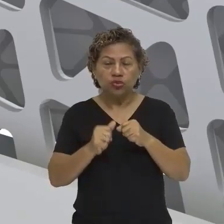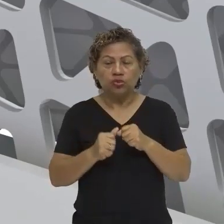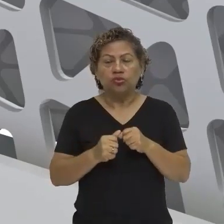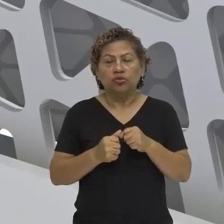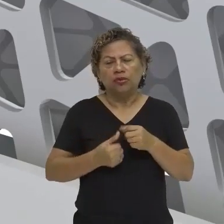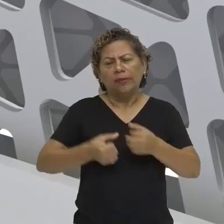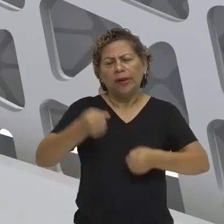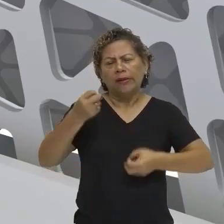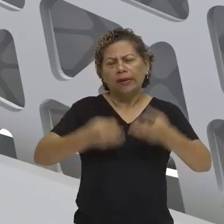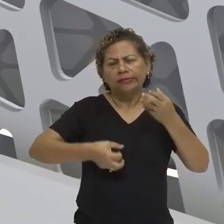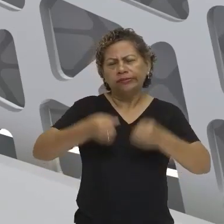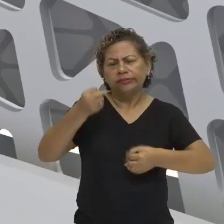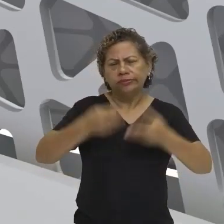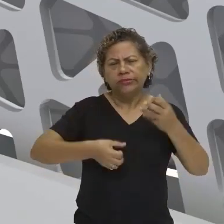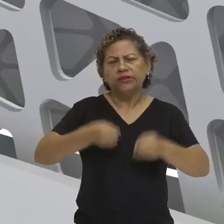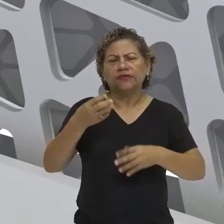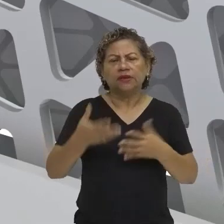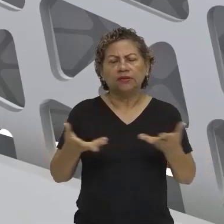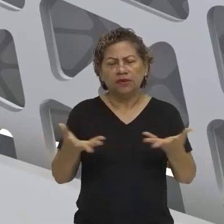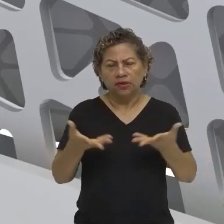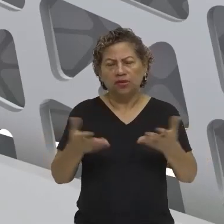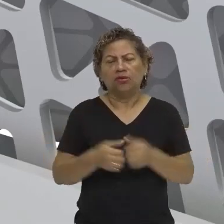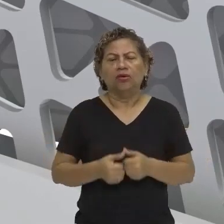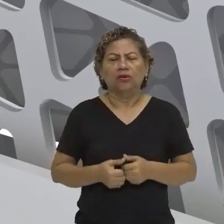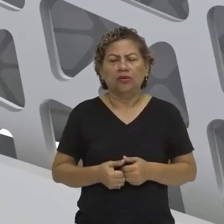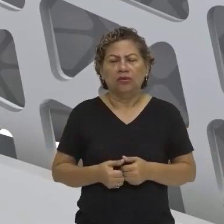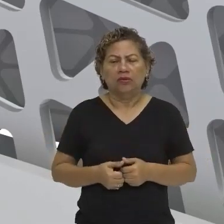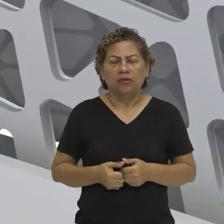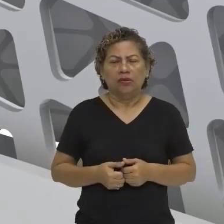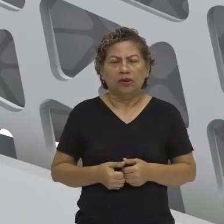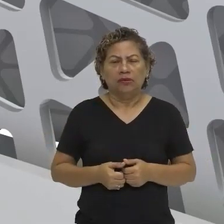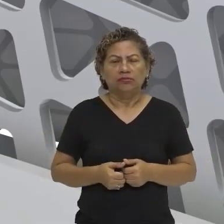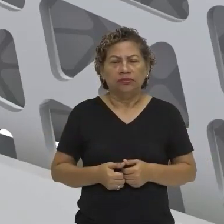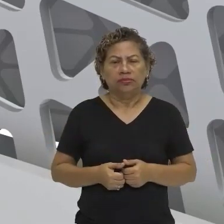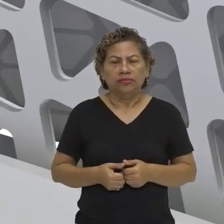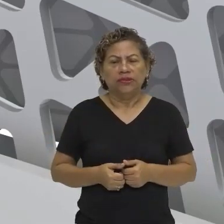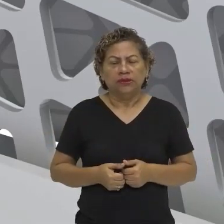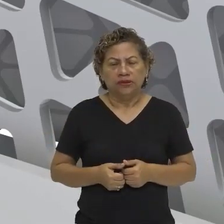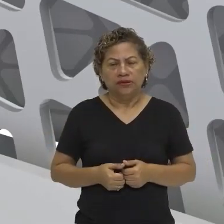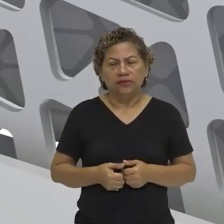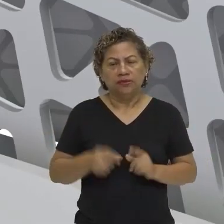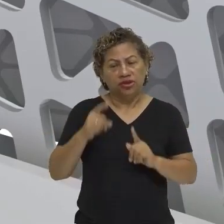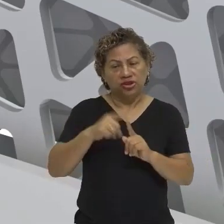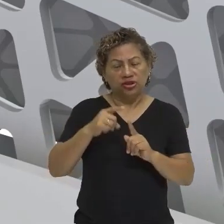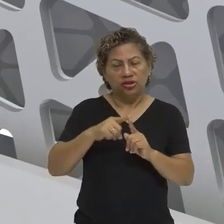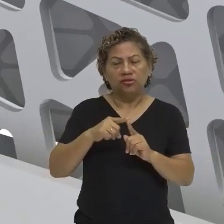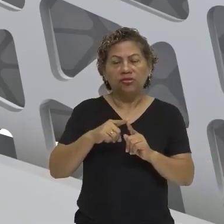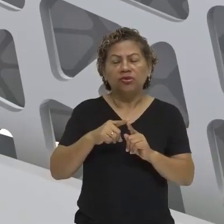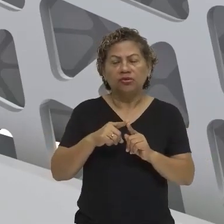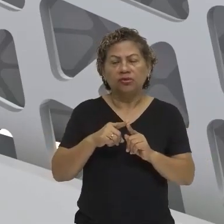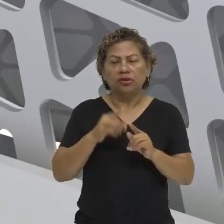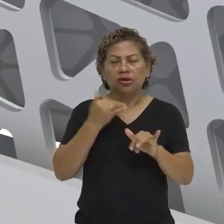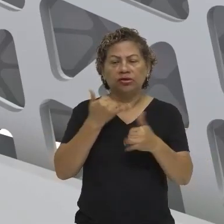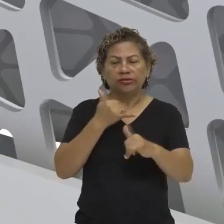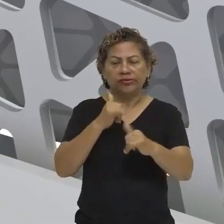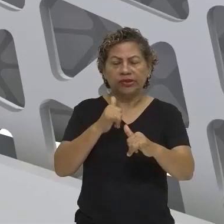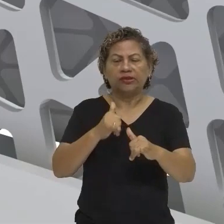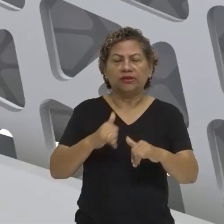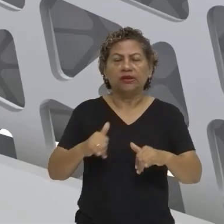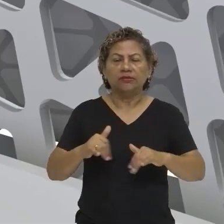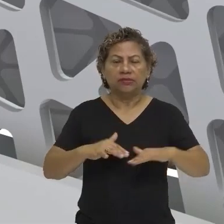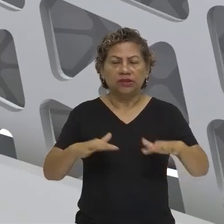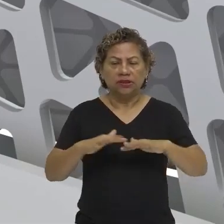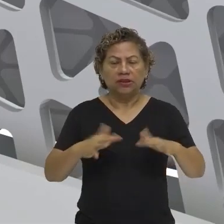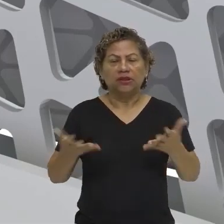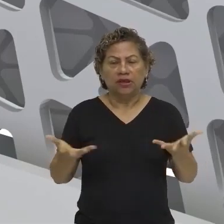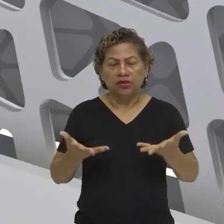várias equações matemáticas, falou aí da nossa energia mecânica, e agora nós temos um exemplo